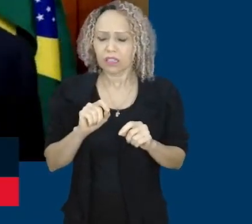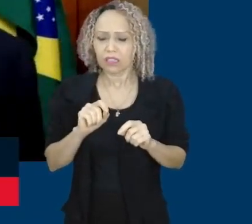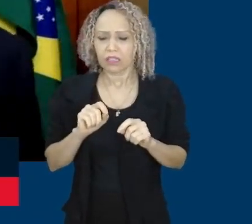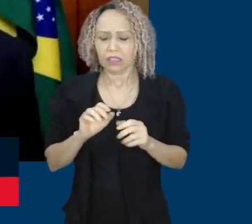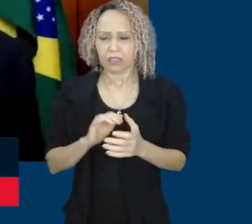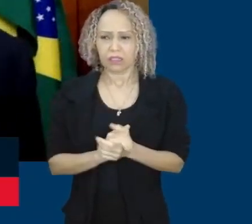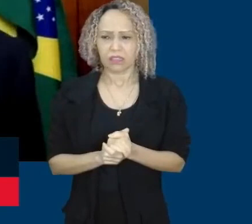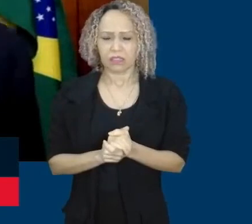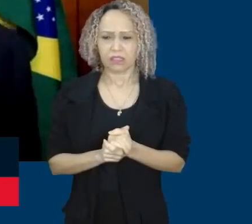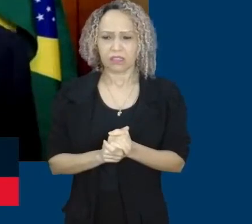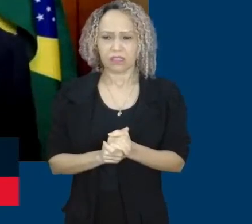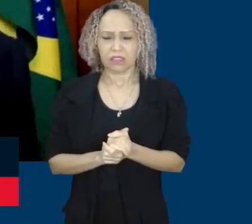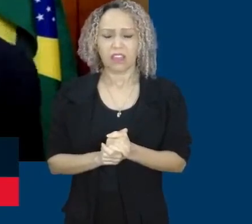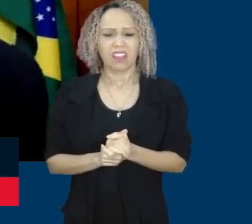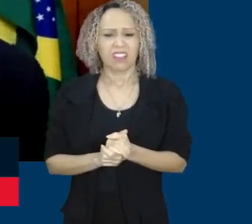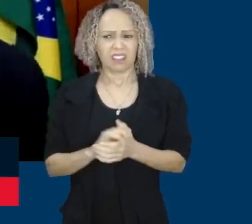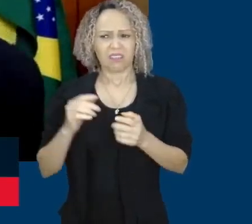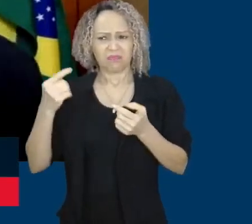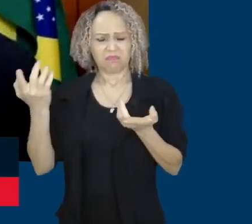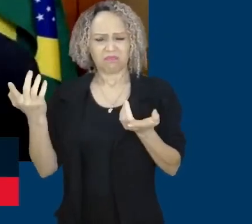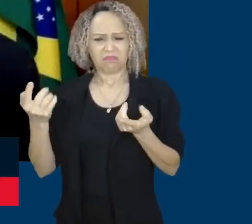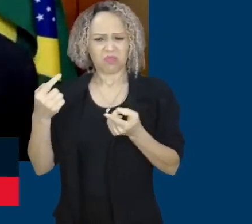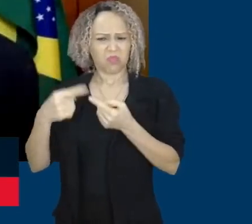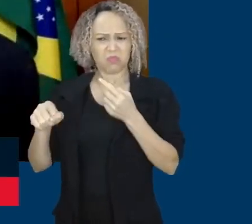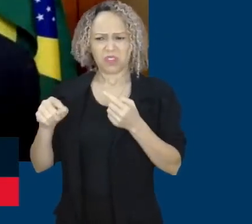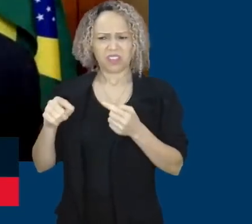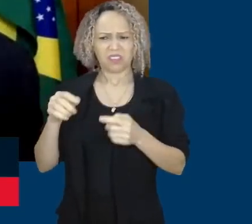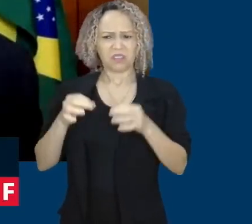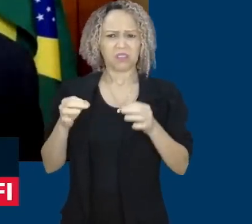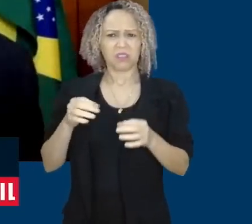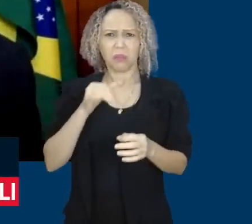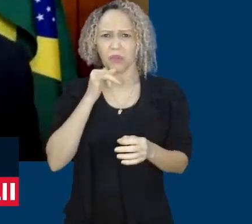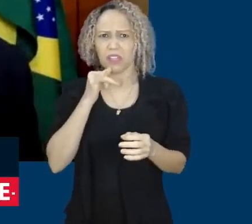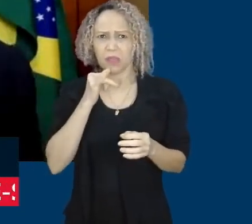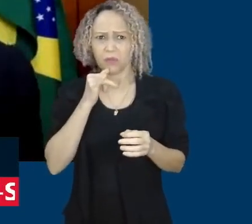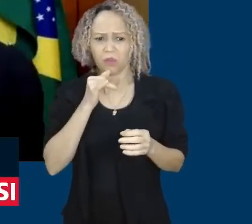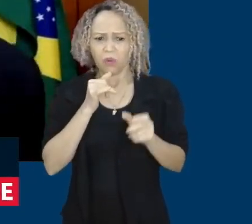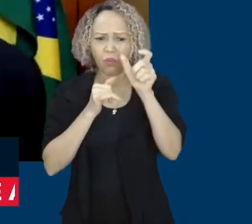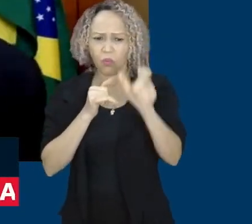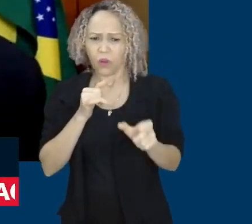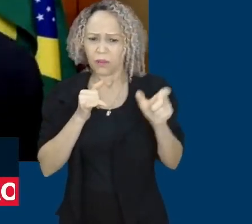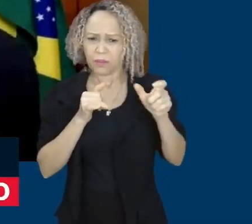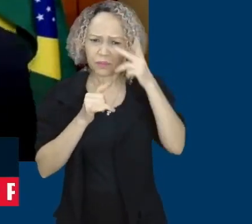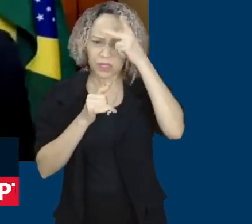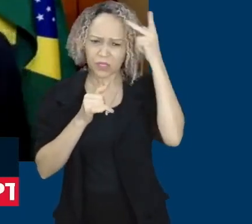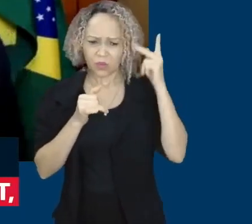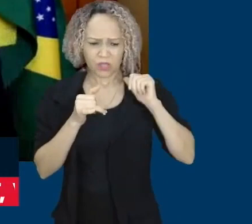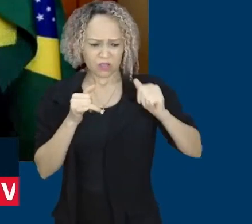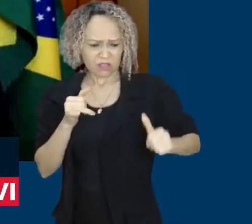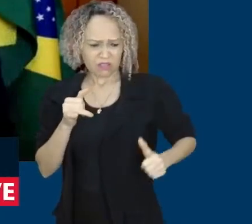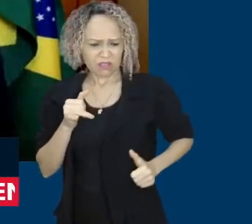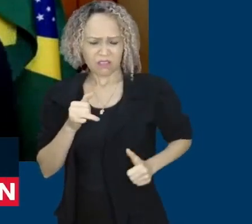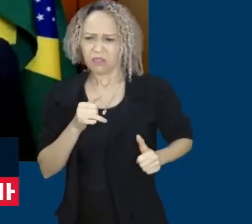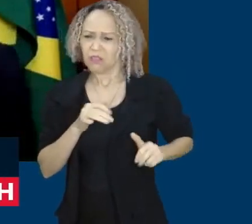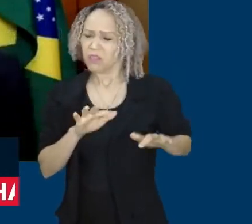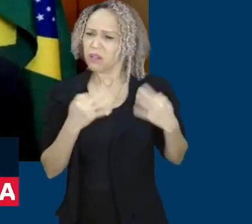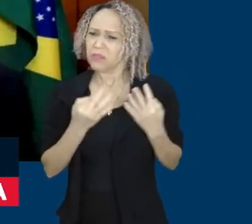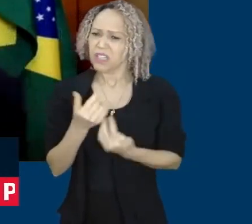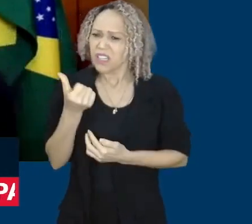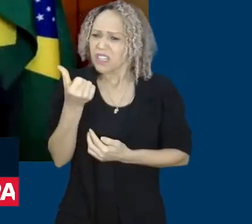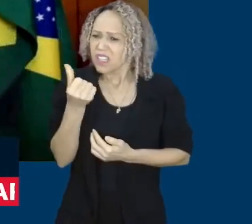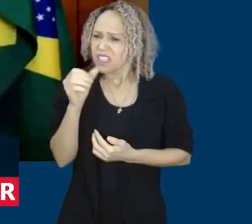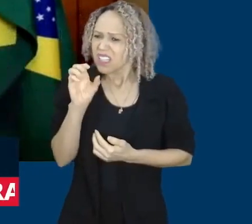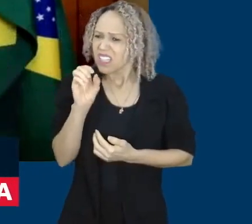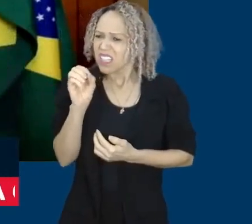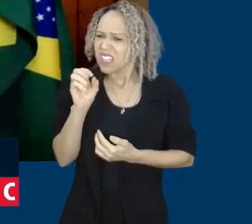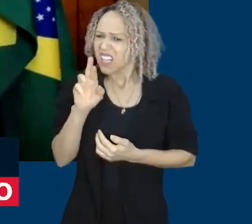indireto, regressivo, injusto, aonde um cidadão que ganha um Bolsa Família de R$ 600 paga o mesmo percentual do que um cidadão que